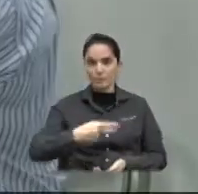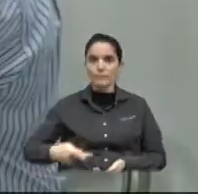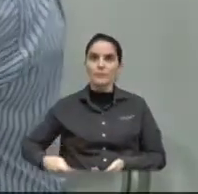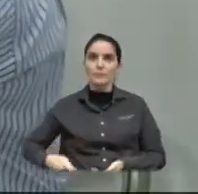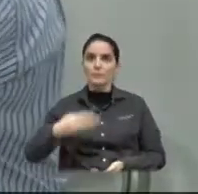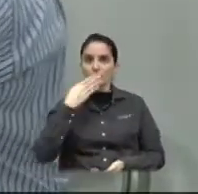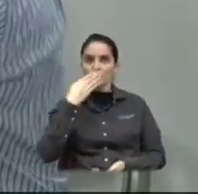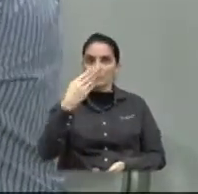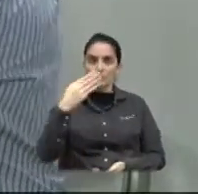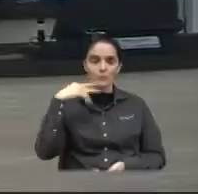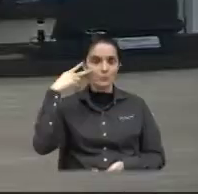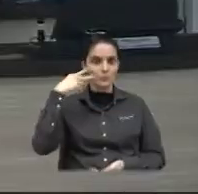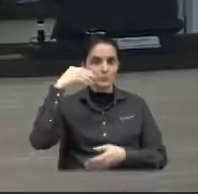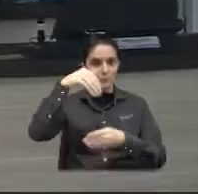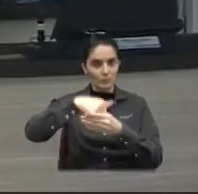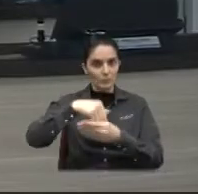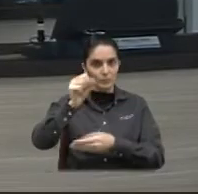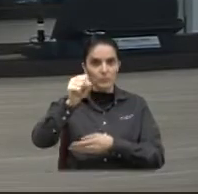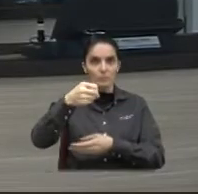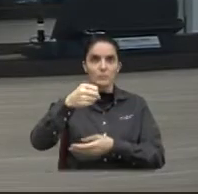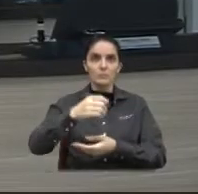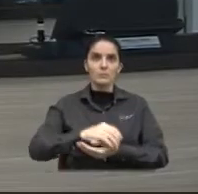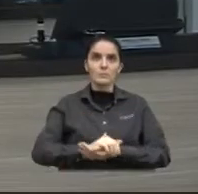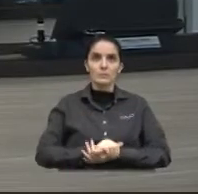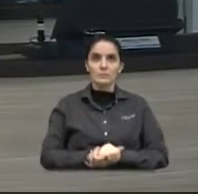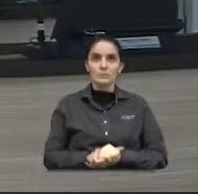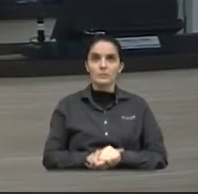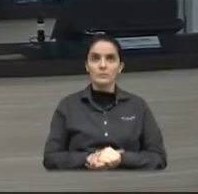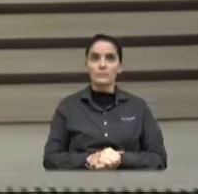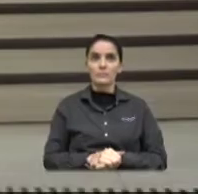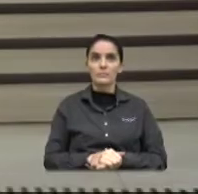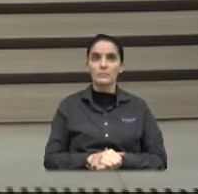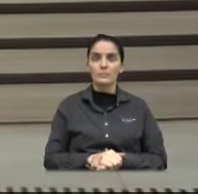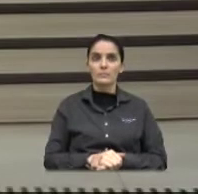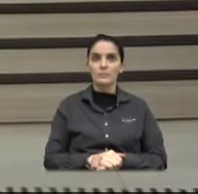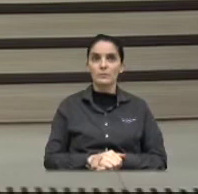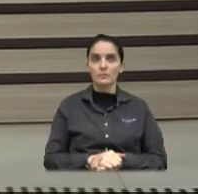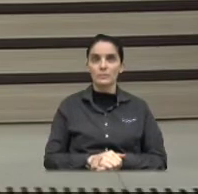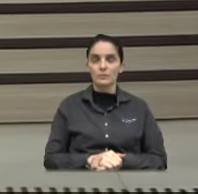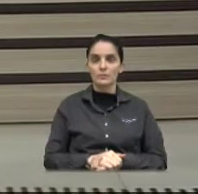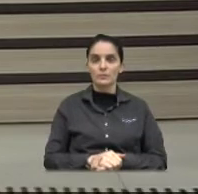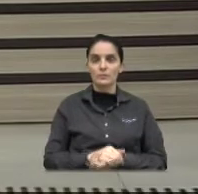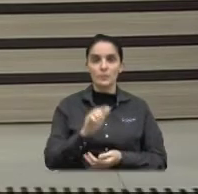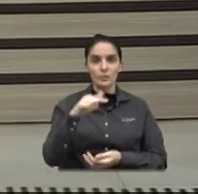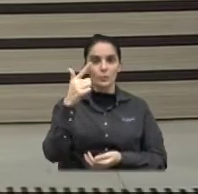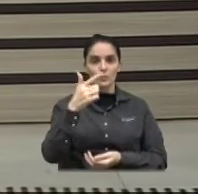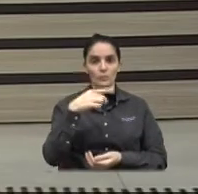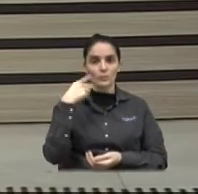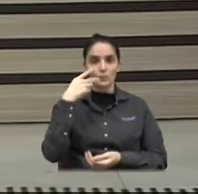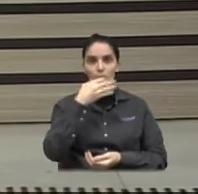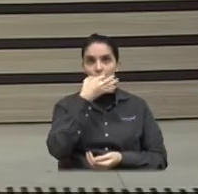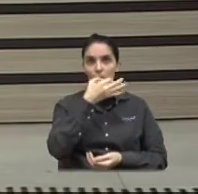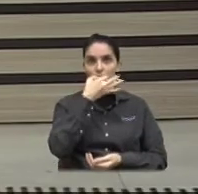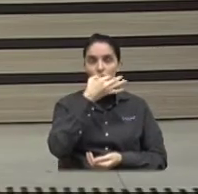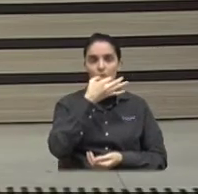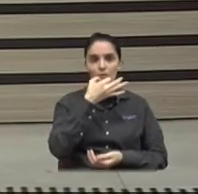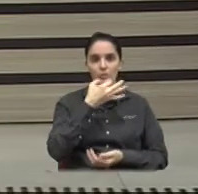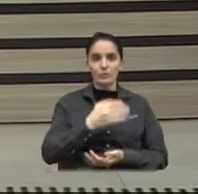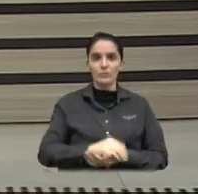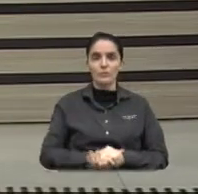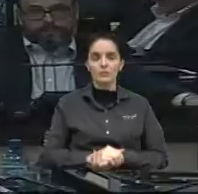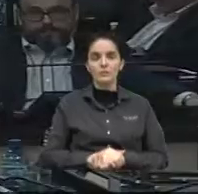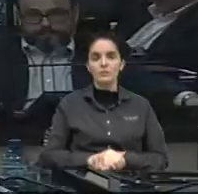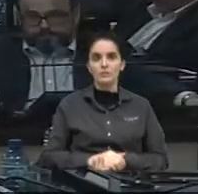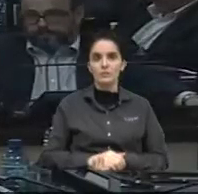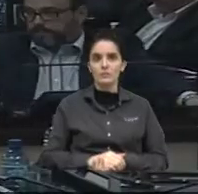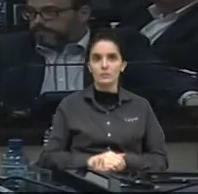peço o voto favorável de todos os vereadores o governador do projeto